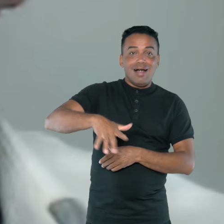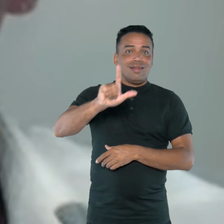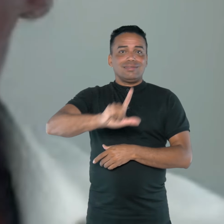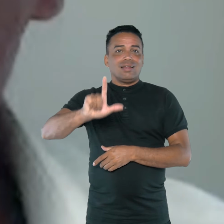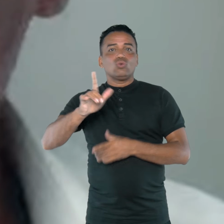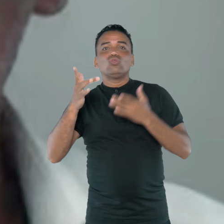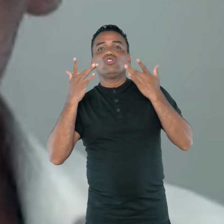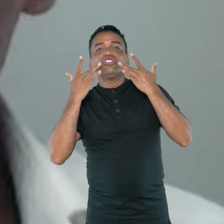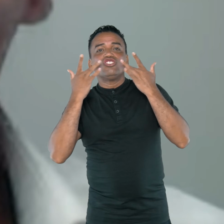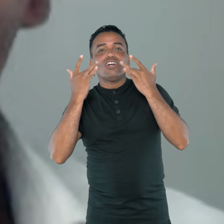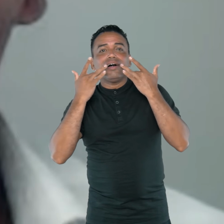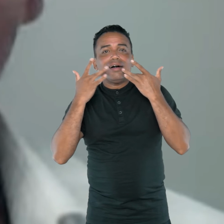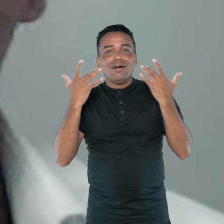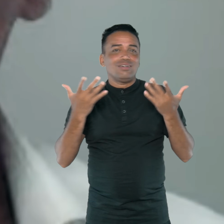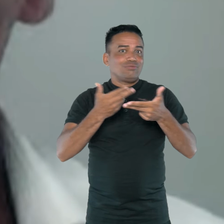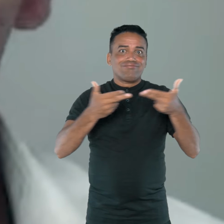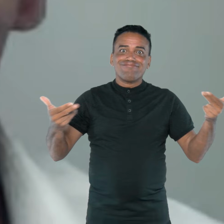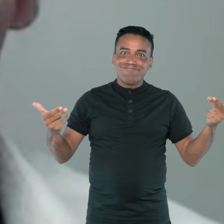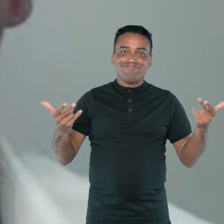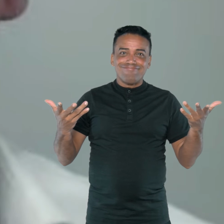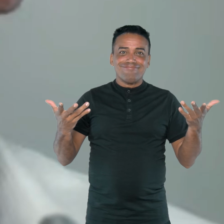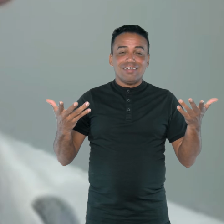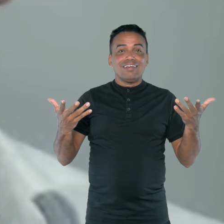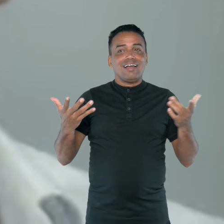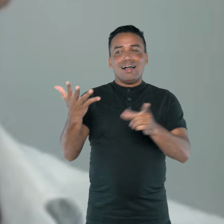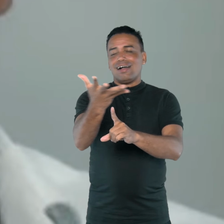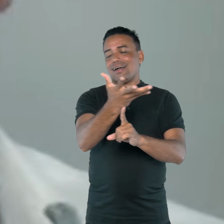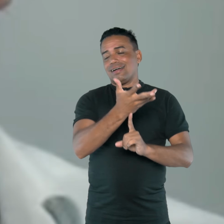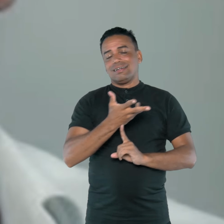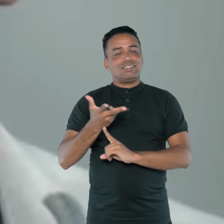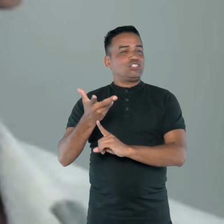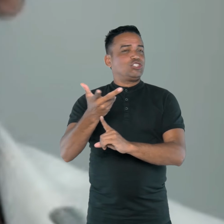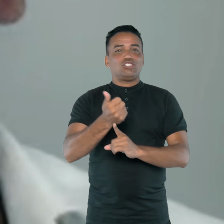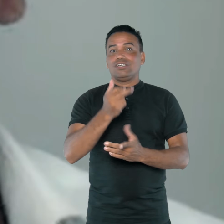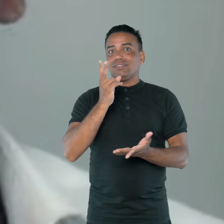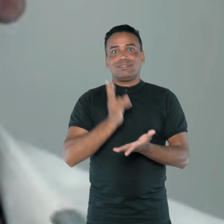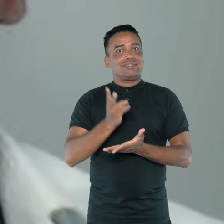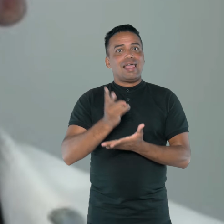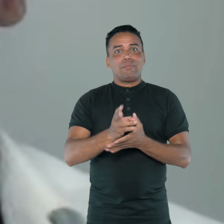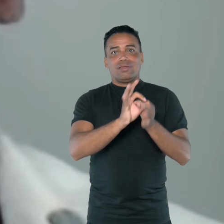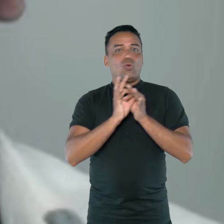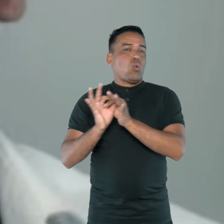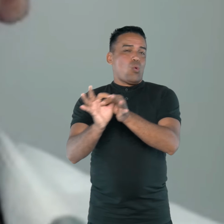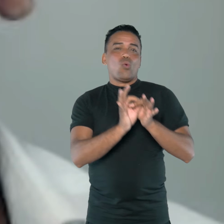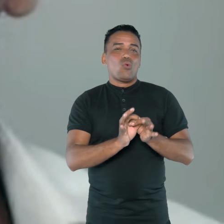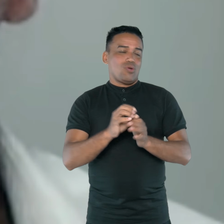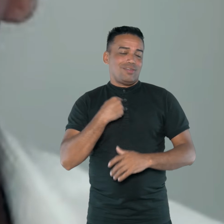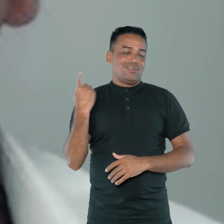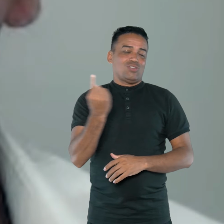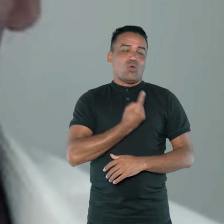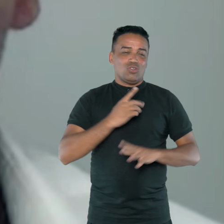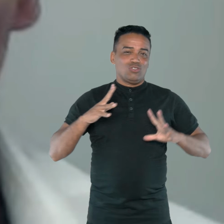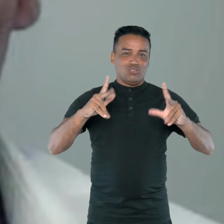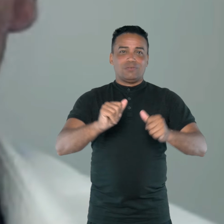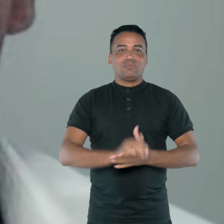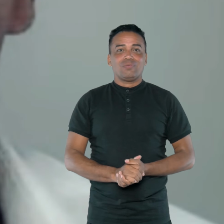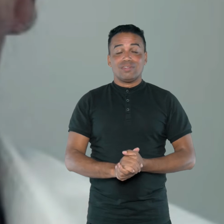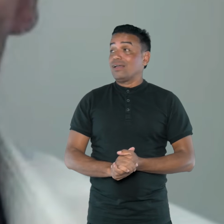a literatura, o teatro, as dramaturgias, enfim, né, a arte, né, que sempre nos reúne,